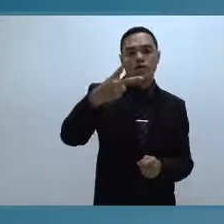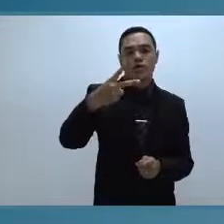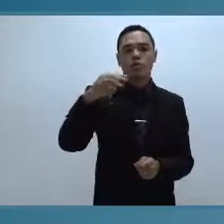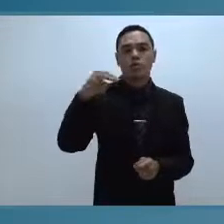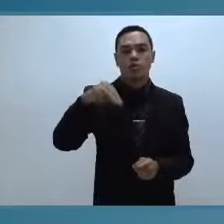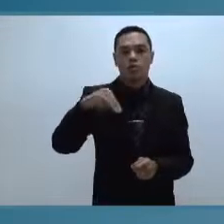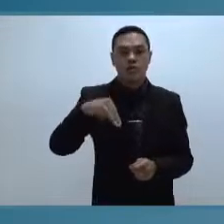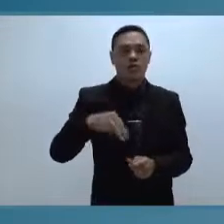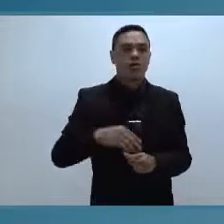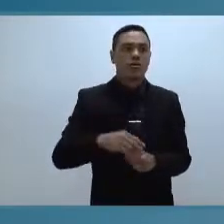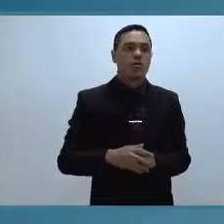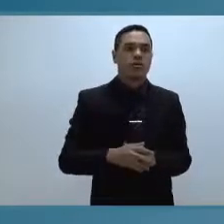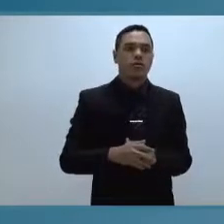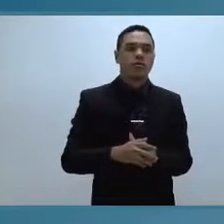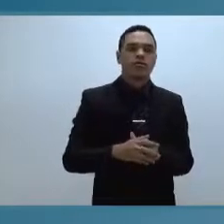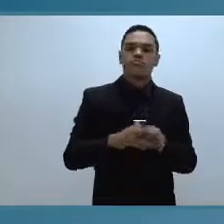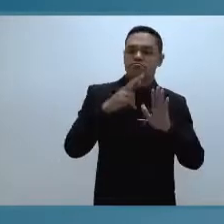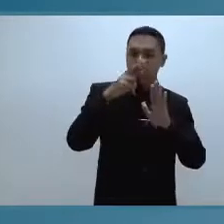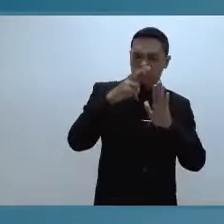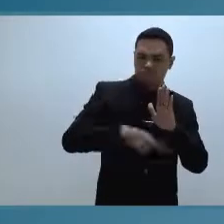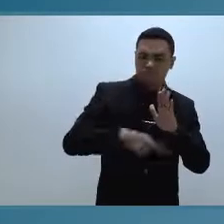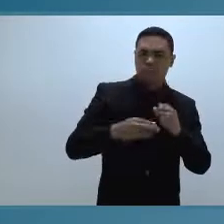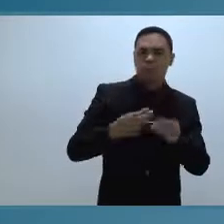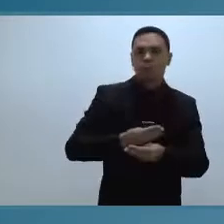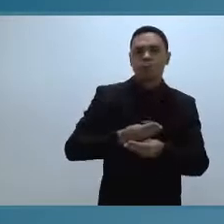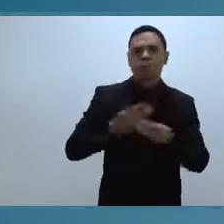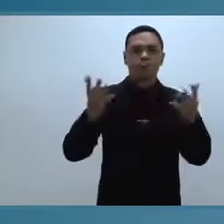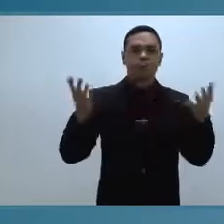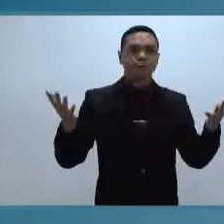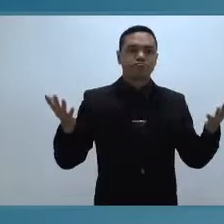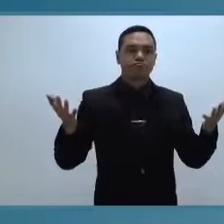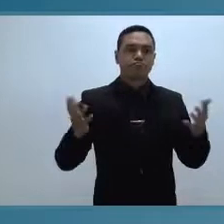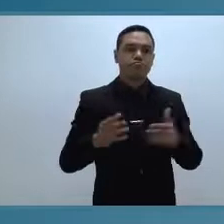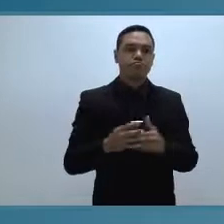minha manifestação, senhor presidente.